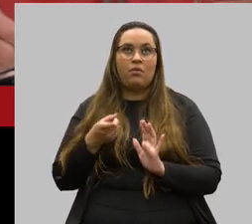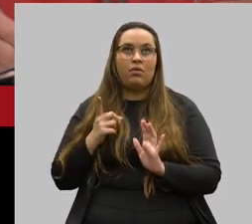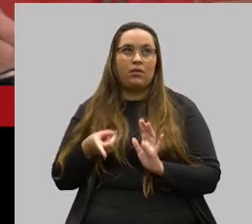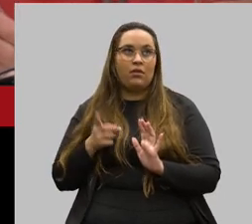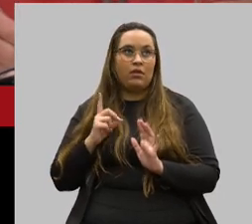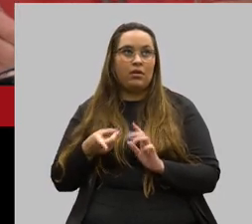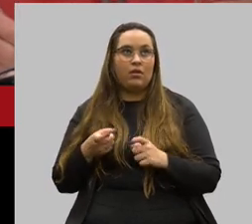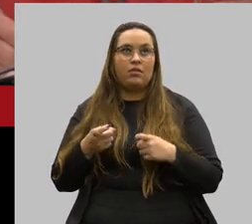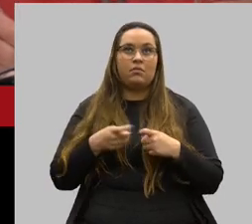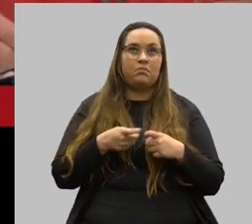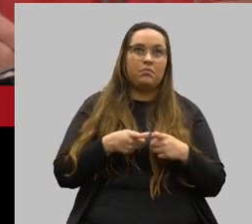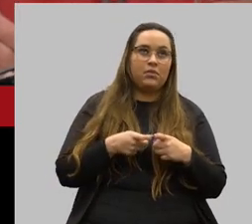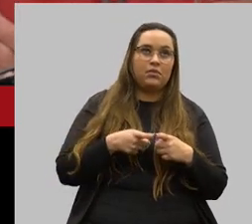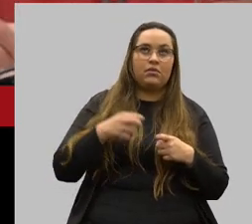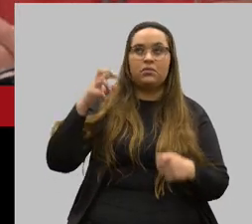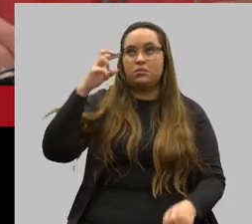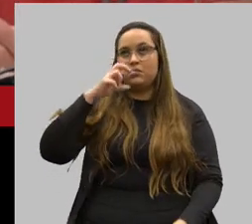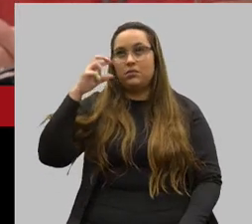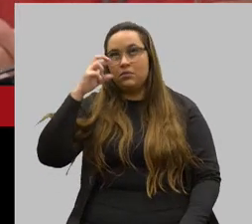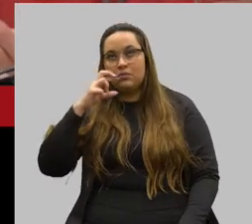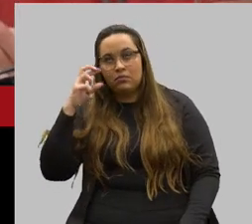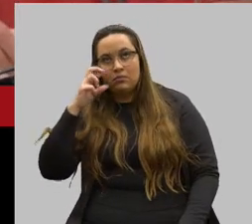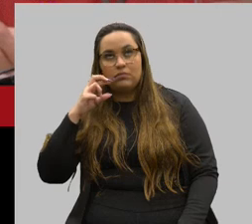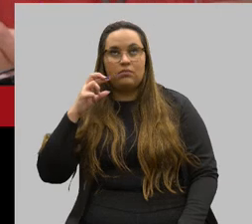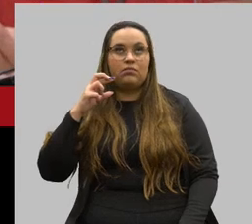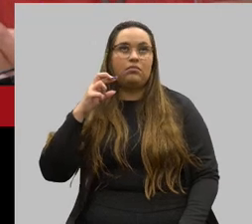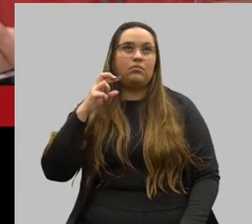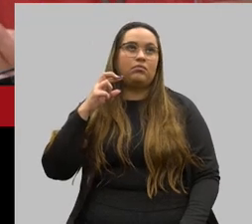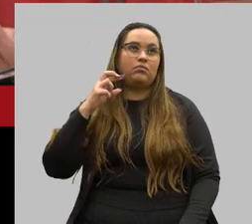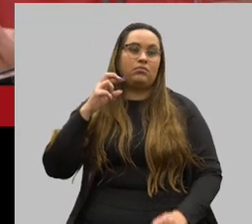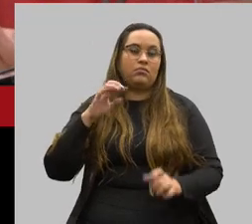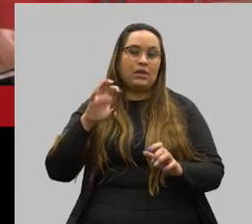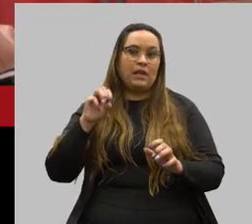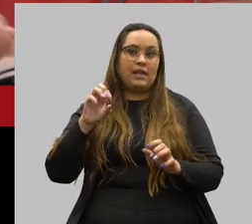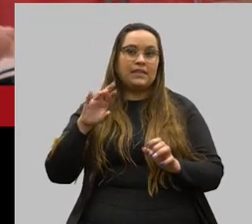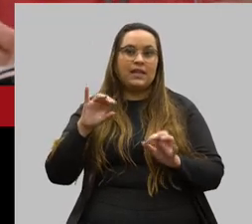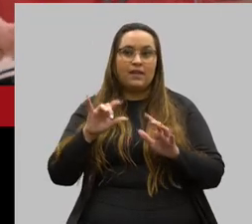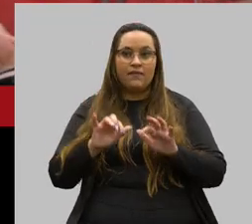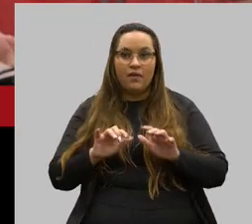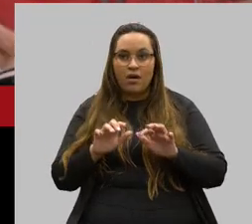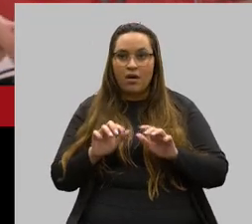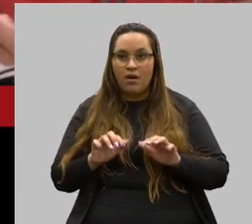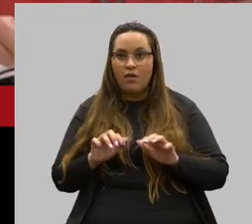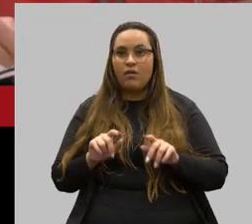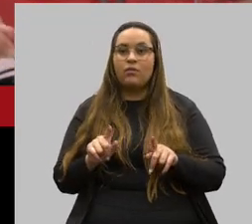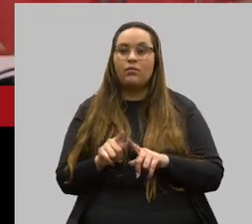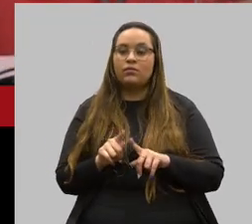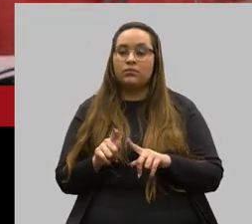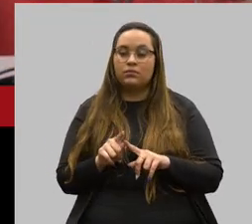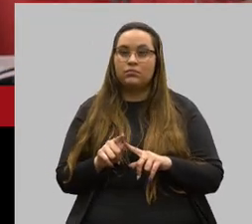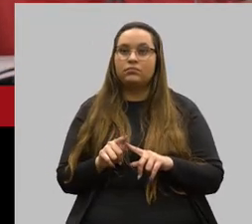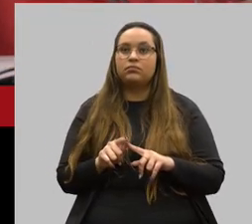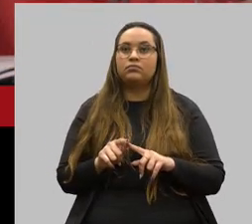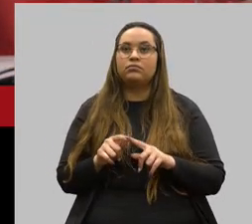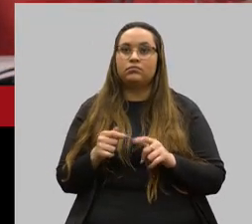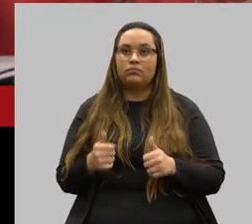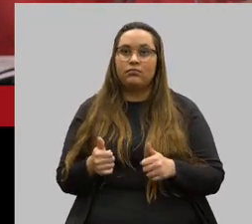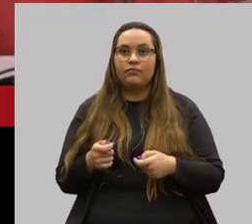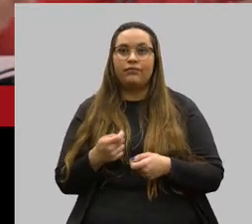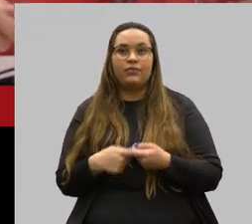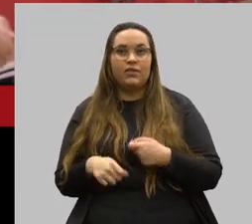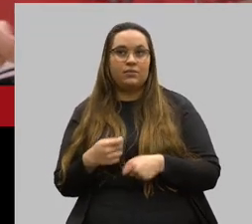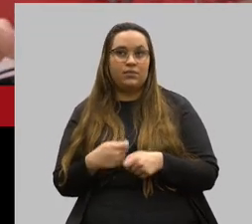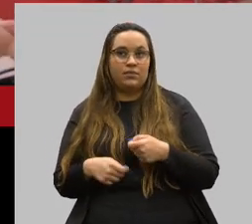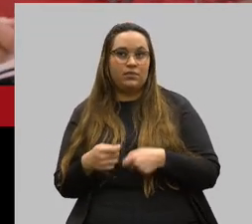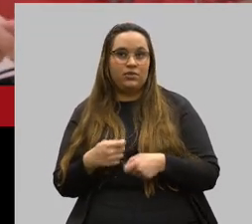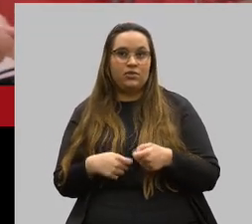médico Legista perito investigador eh escrivão e também dos cargos eh administrativos que fazem